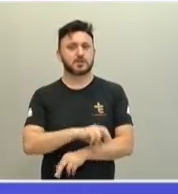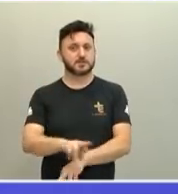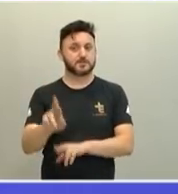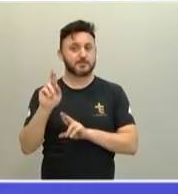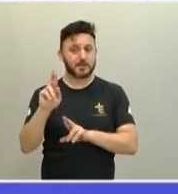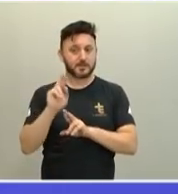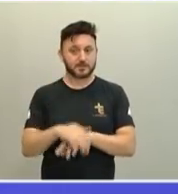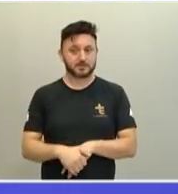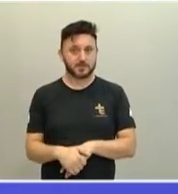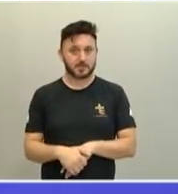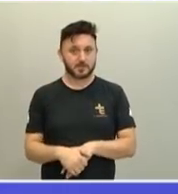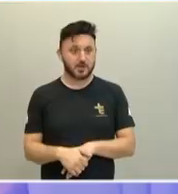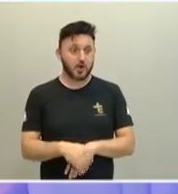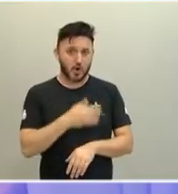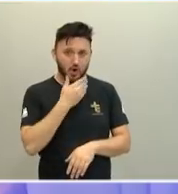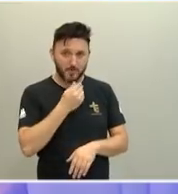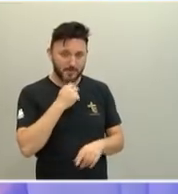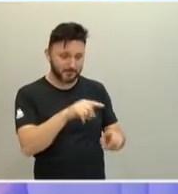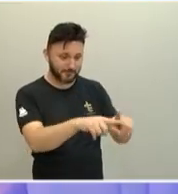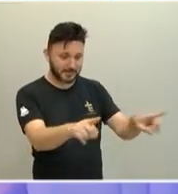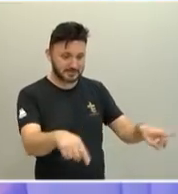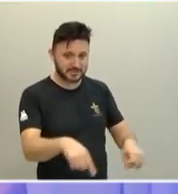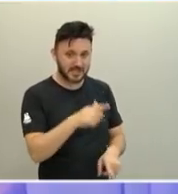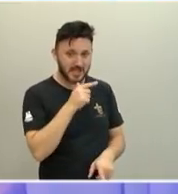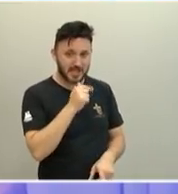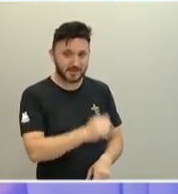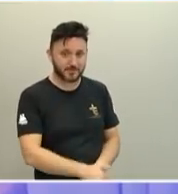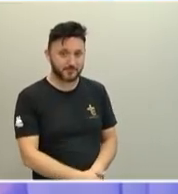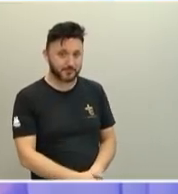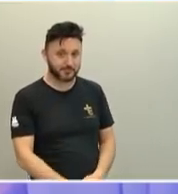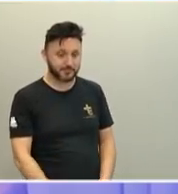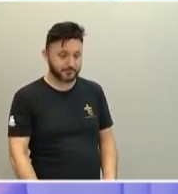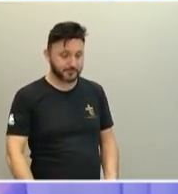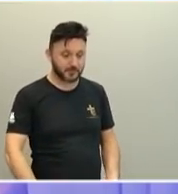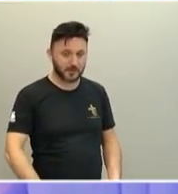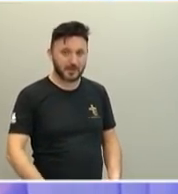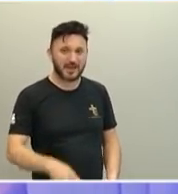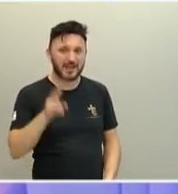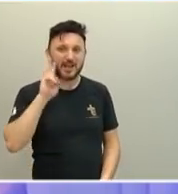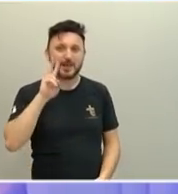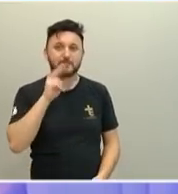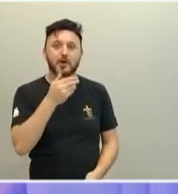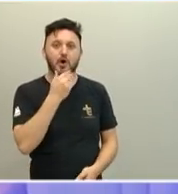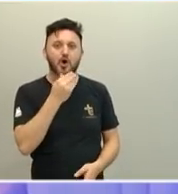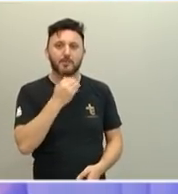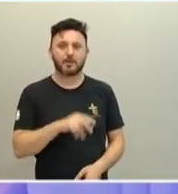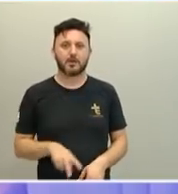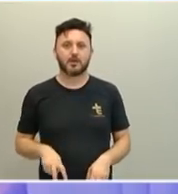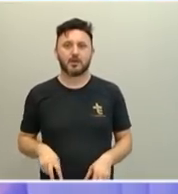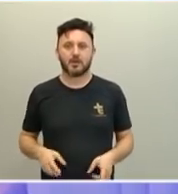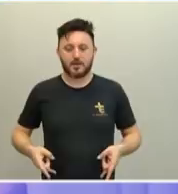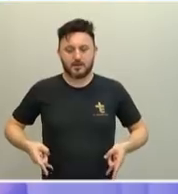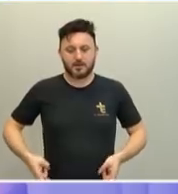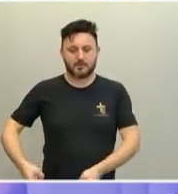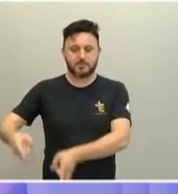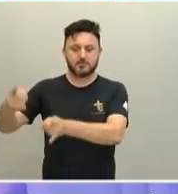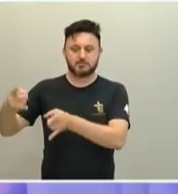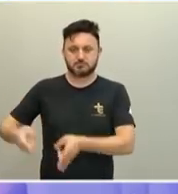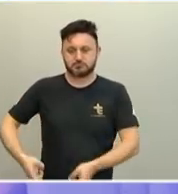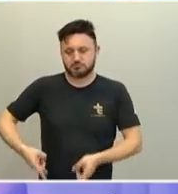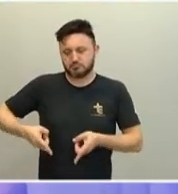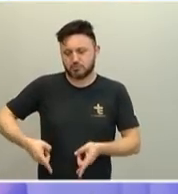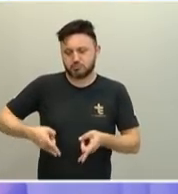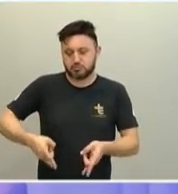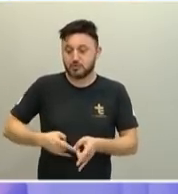aquele paralítico: levanta, toma teu leito e anda. No mesmo instante aquele homem andou e tomou o seu leito, porque